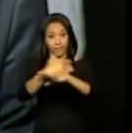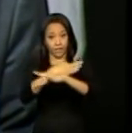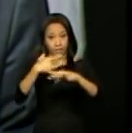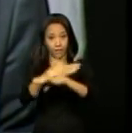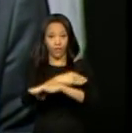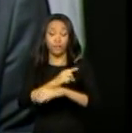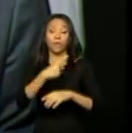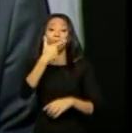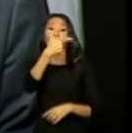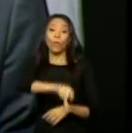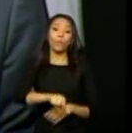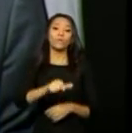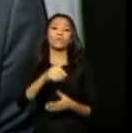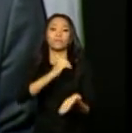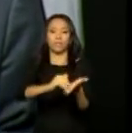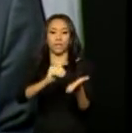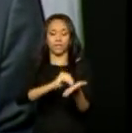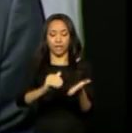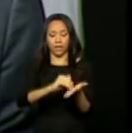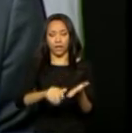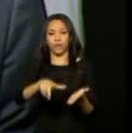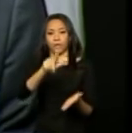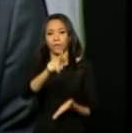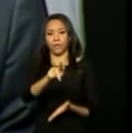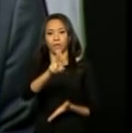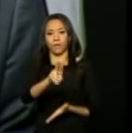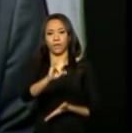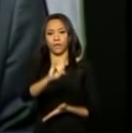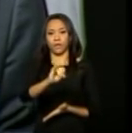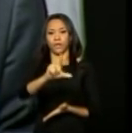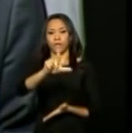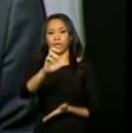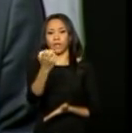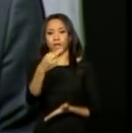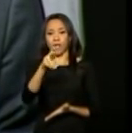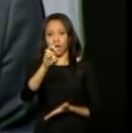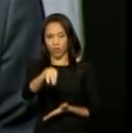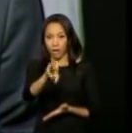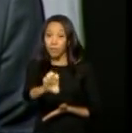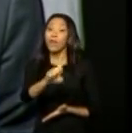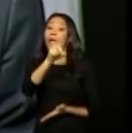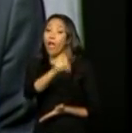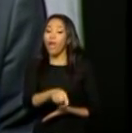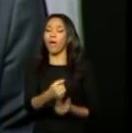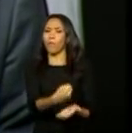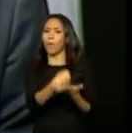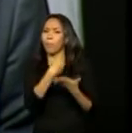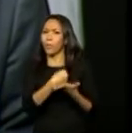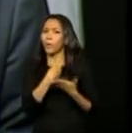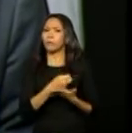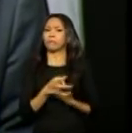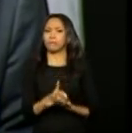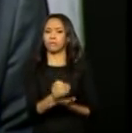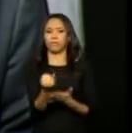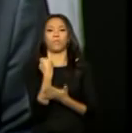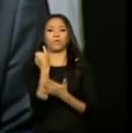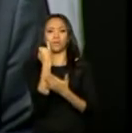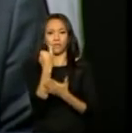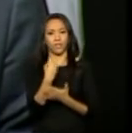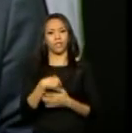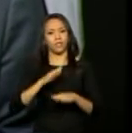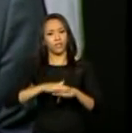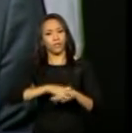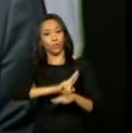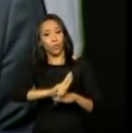Secretário Guilherme Varela, que trabalha comigo e que vai ser um apoio importante. Queria, através do nome